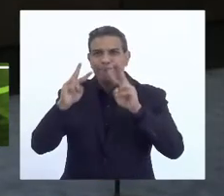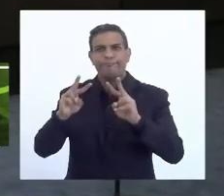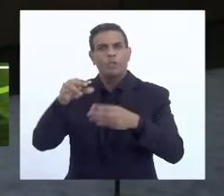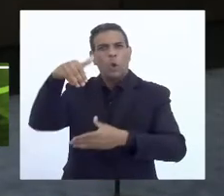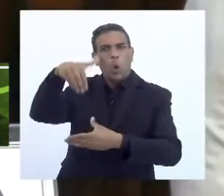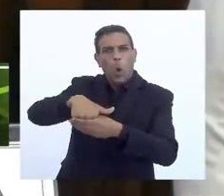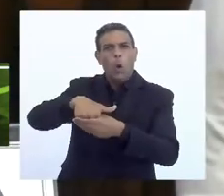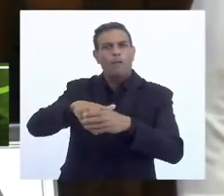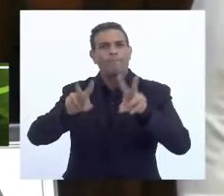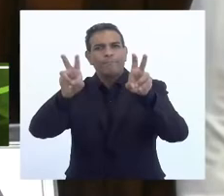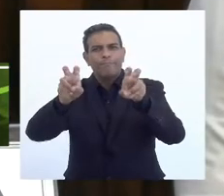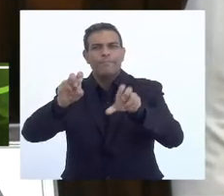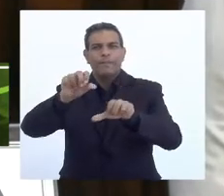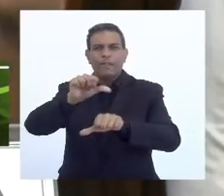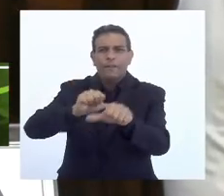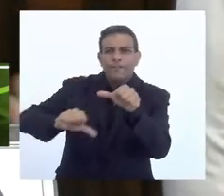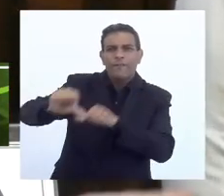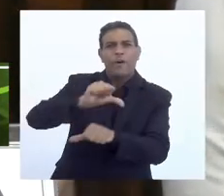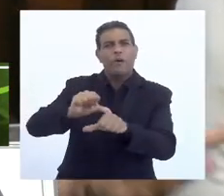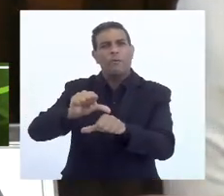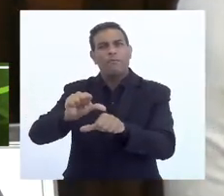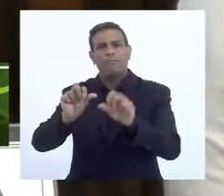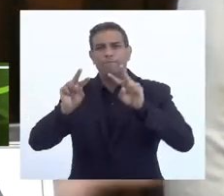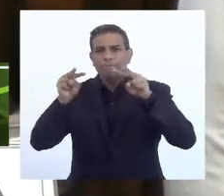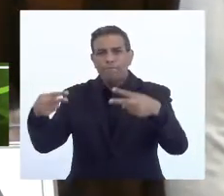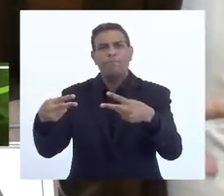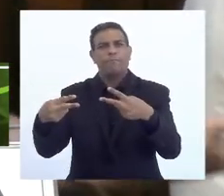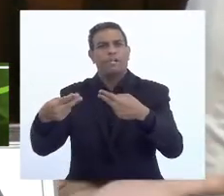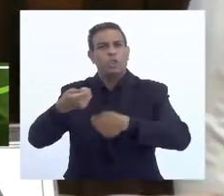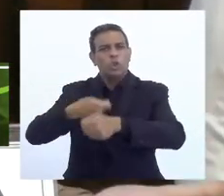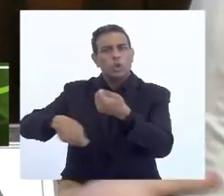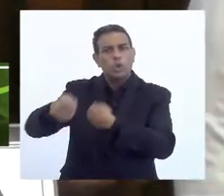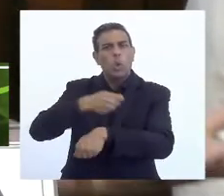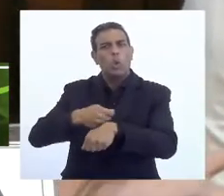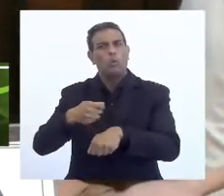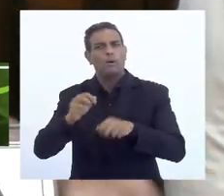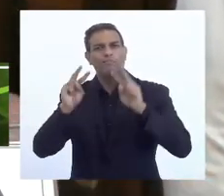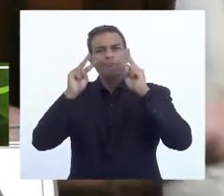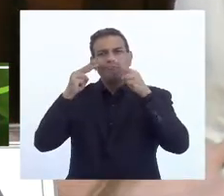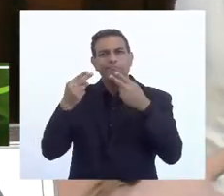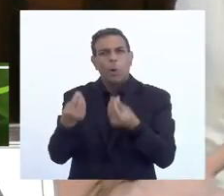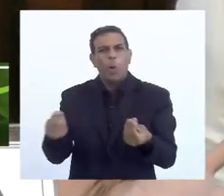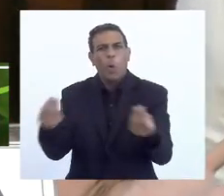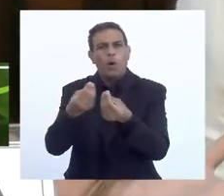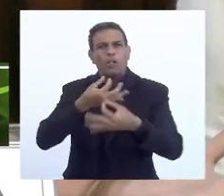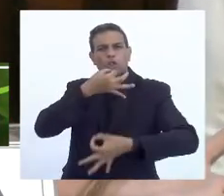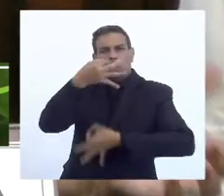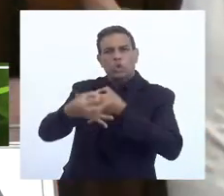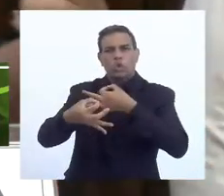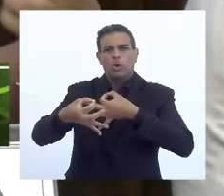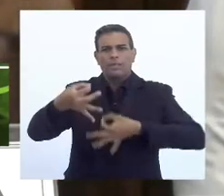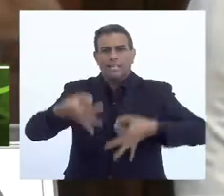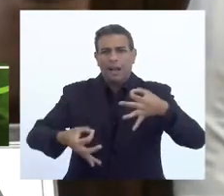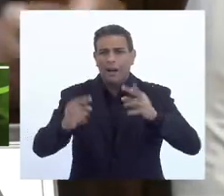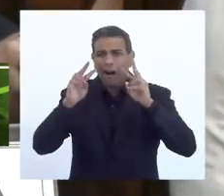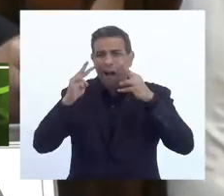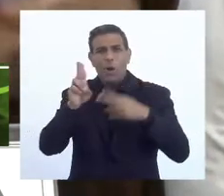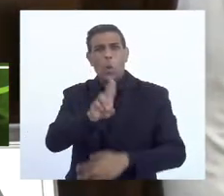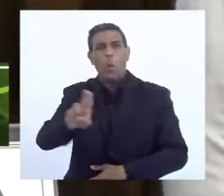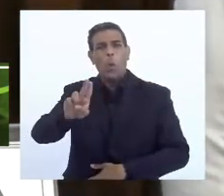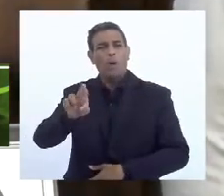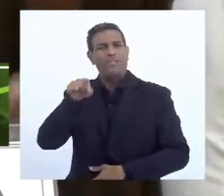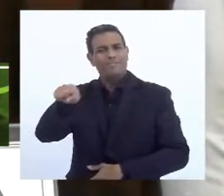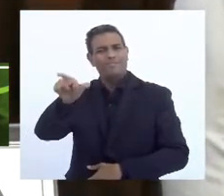para falar sobre a reforma da Previdência, um erro absurdo, crasso, de alguém que era de um partido que julgava defender os trabalhadores, mas quando usam